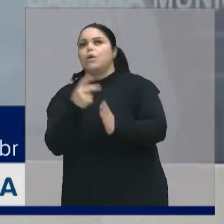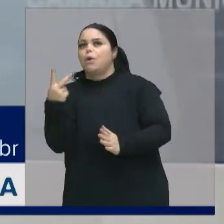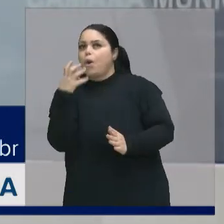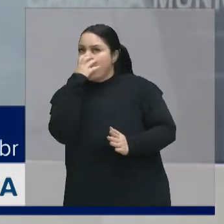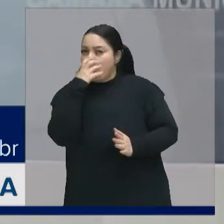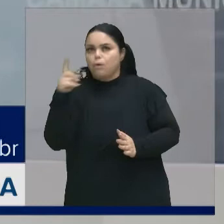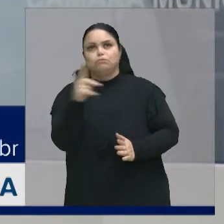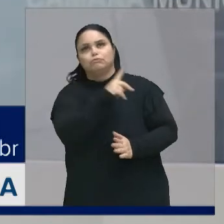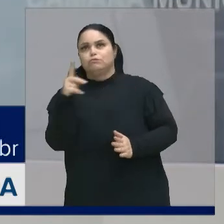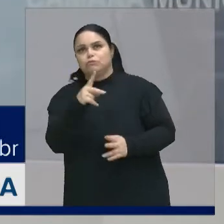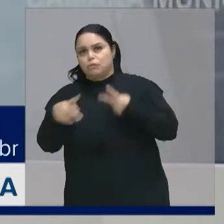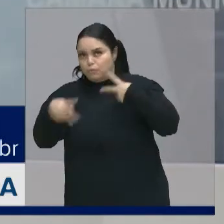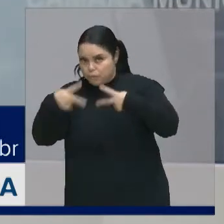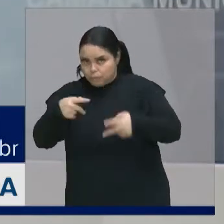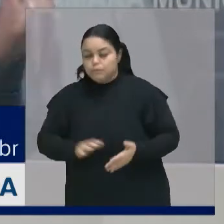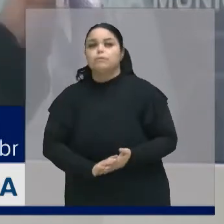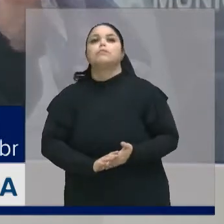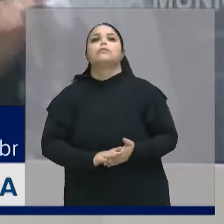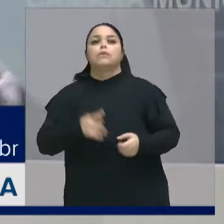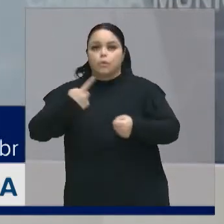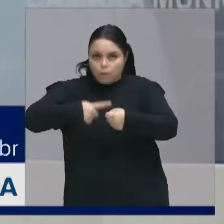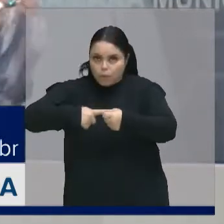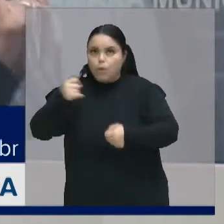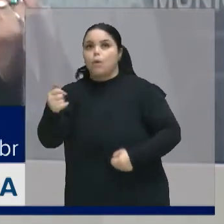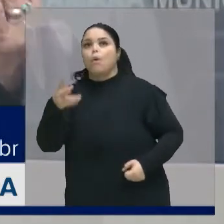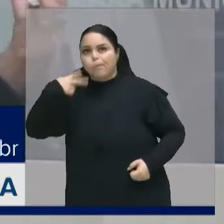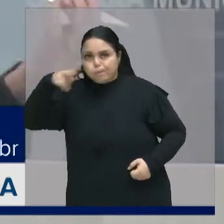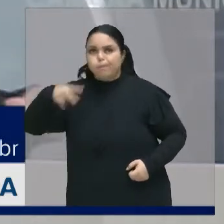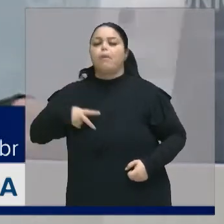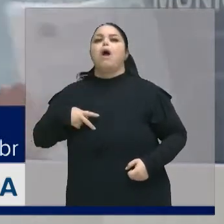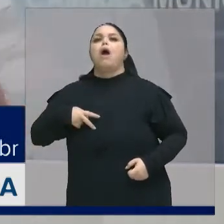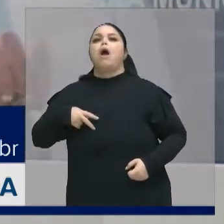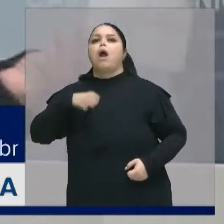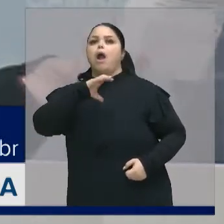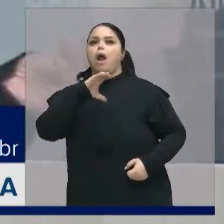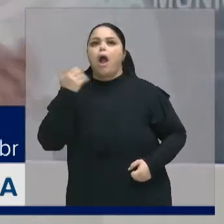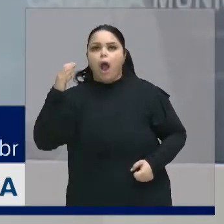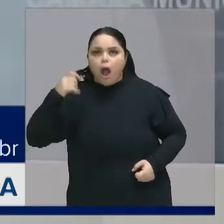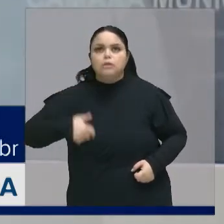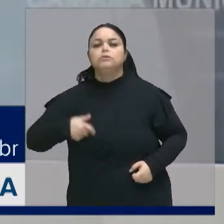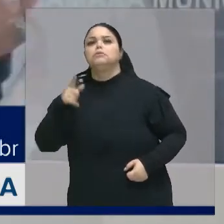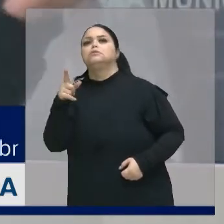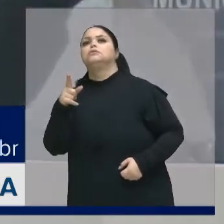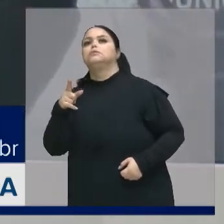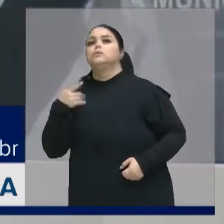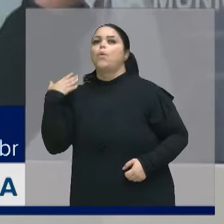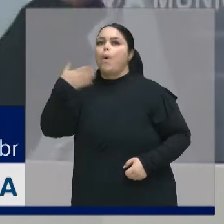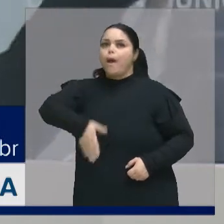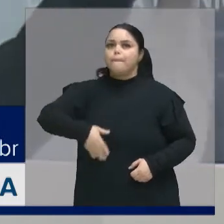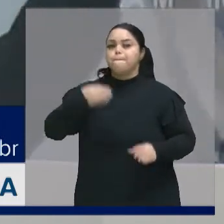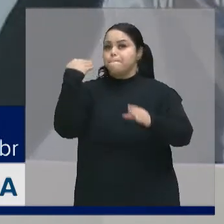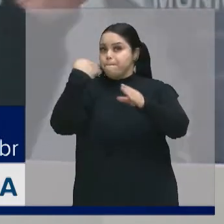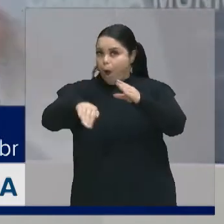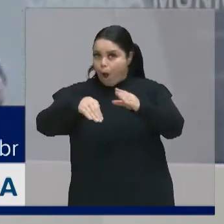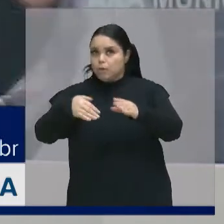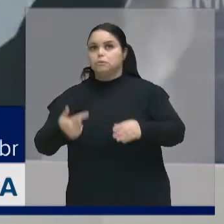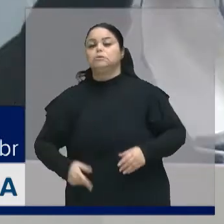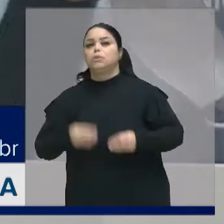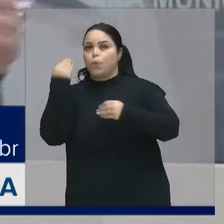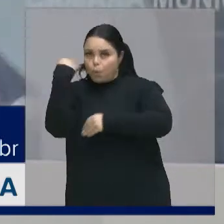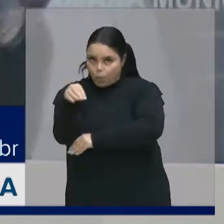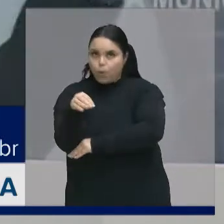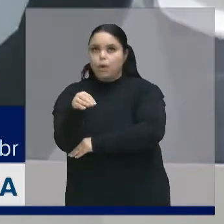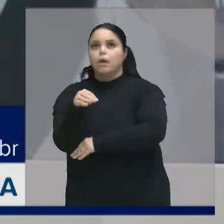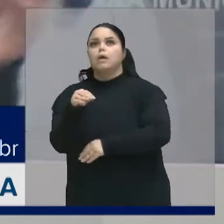não era de São José dos Campos, como a vereadora de Caçapava. E a vereadora ainda vai lá e posta assim que ela usou a